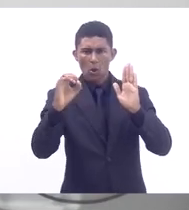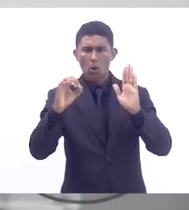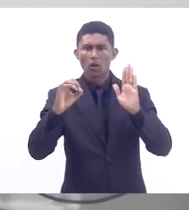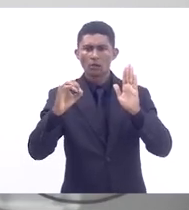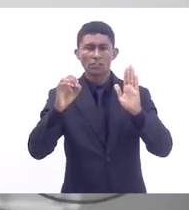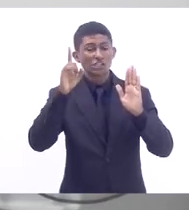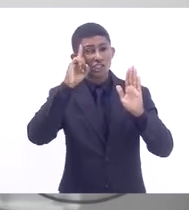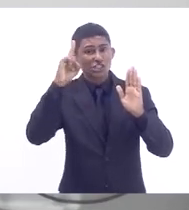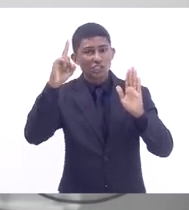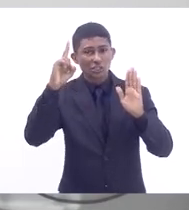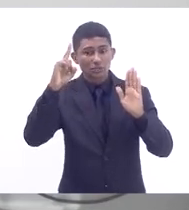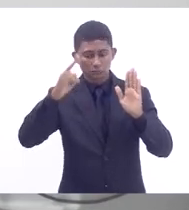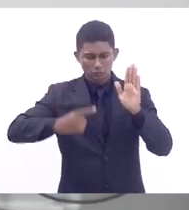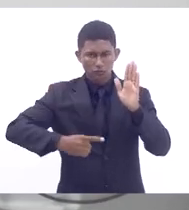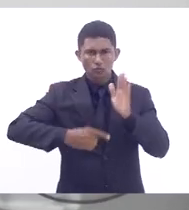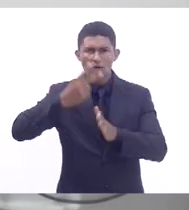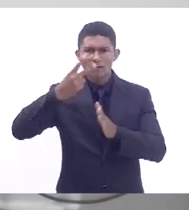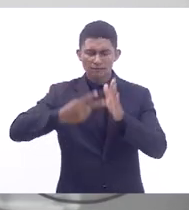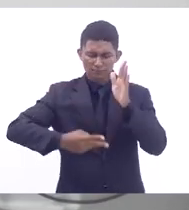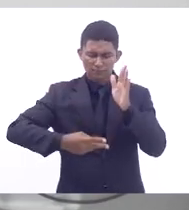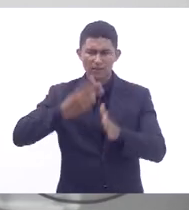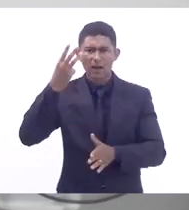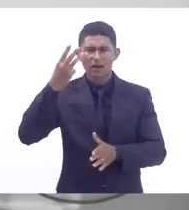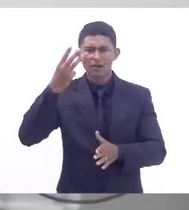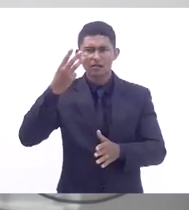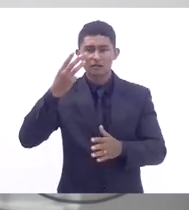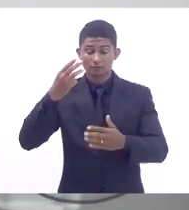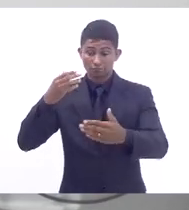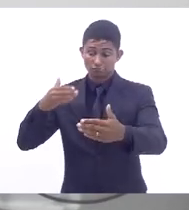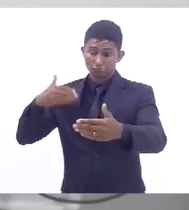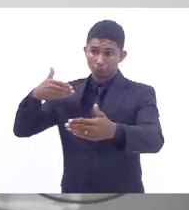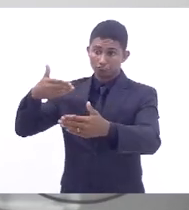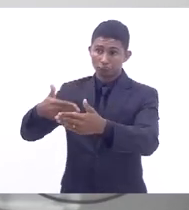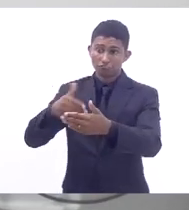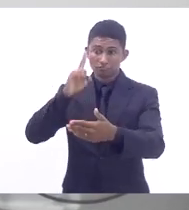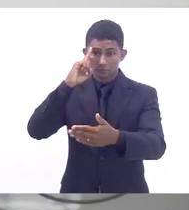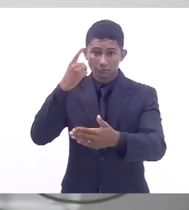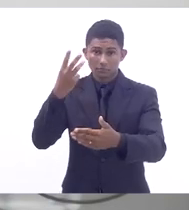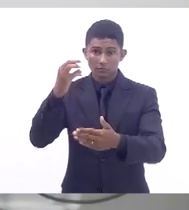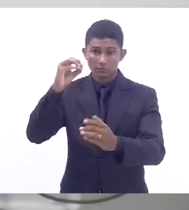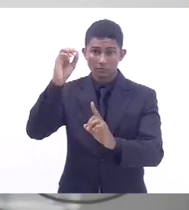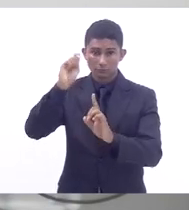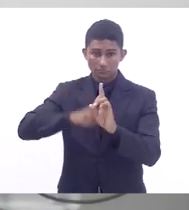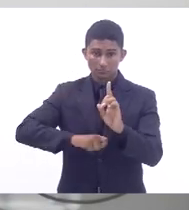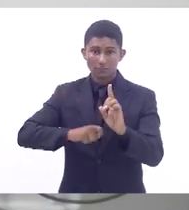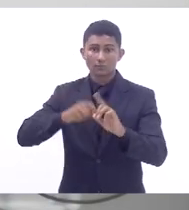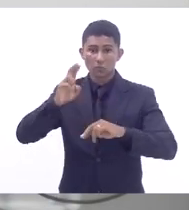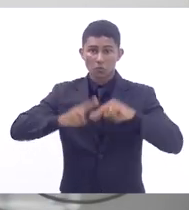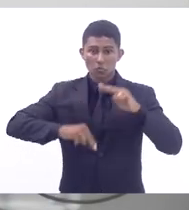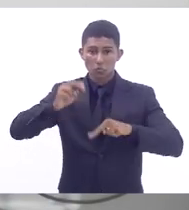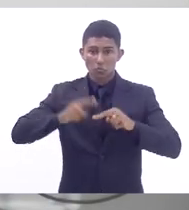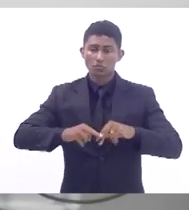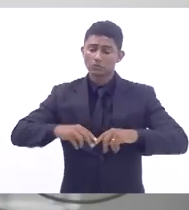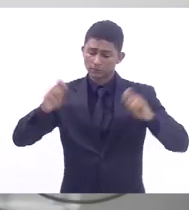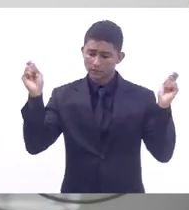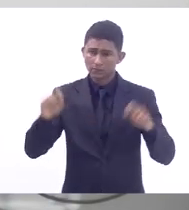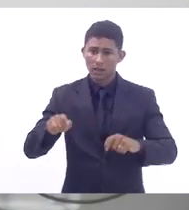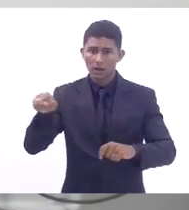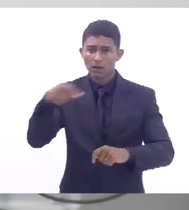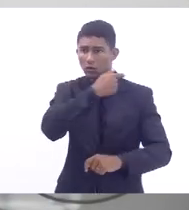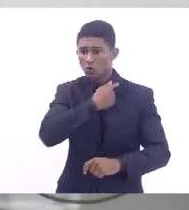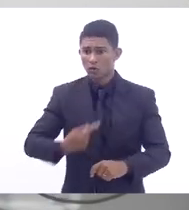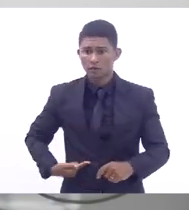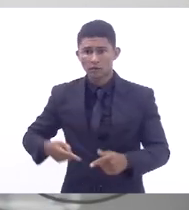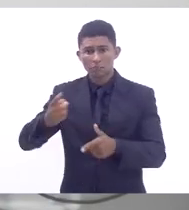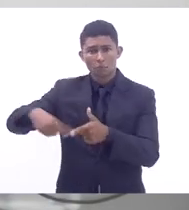embora é falta falta pouco para chegar a 30 de junho a prazo largamente insuficiente para o governo se quiser né